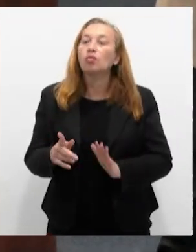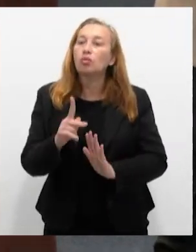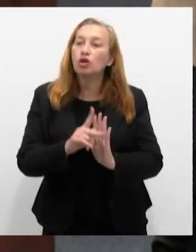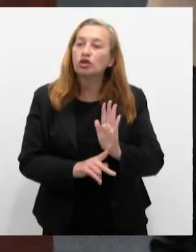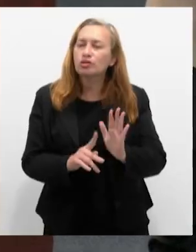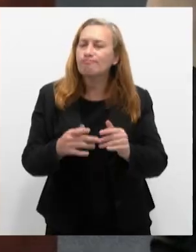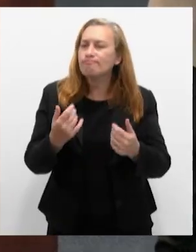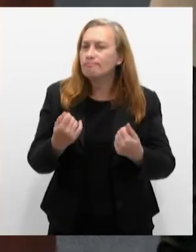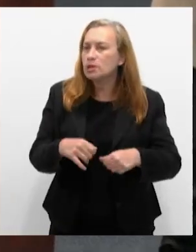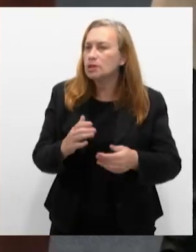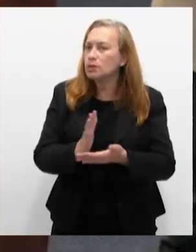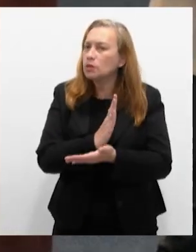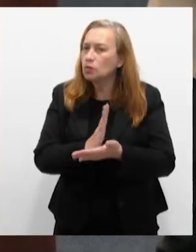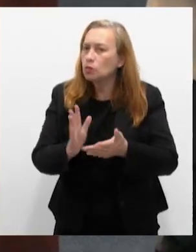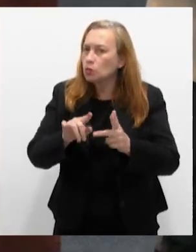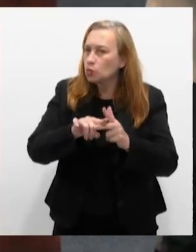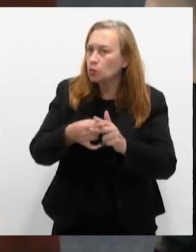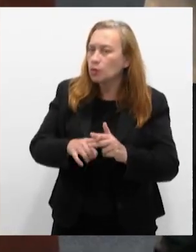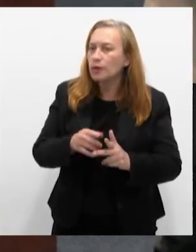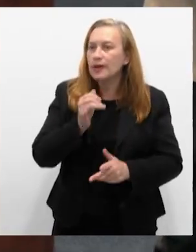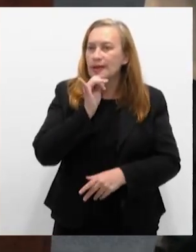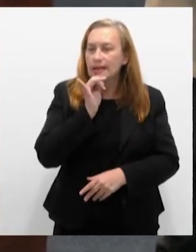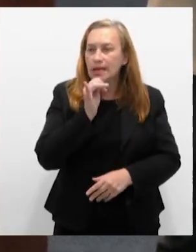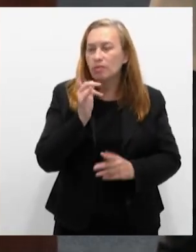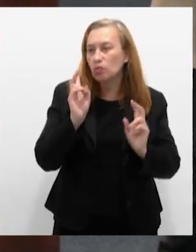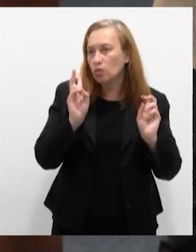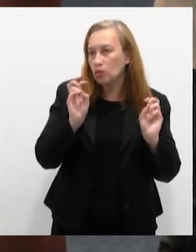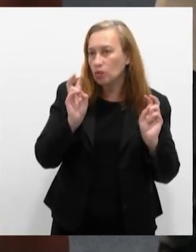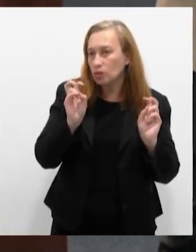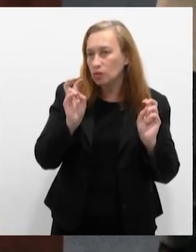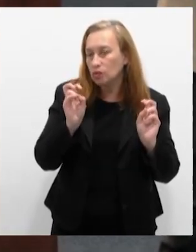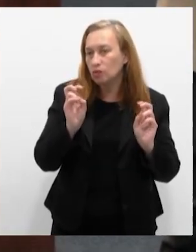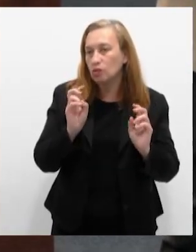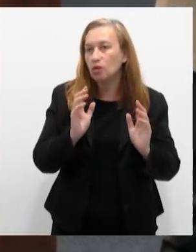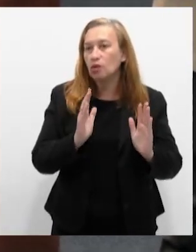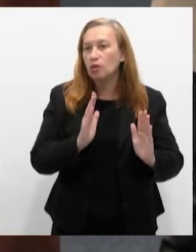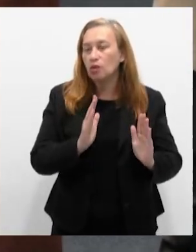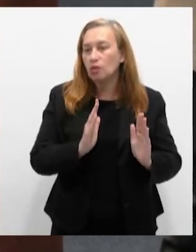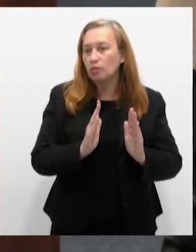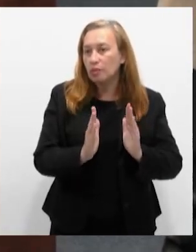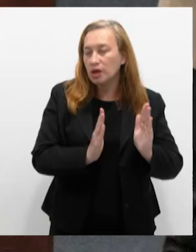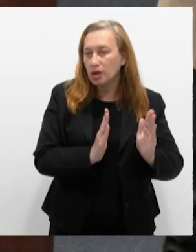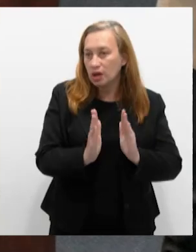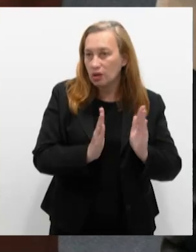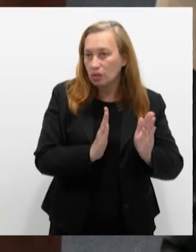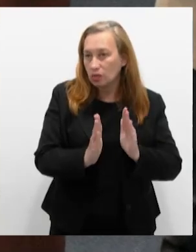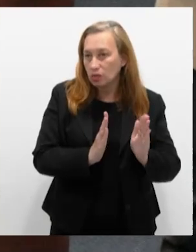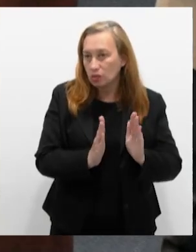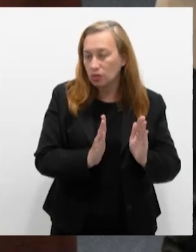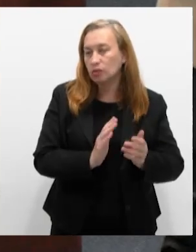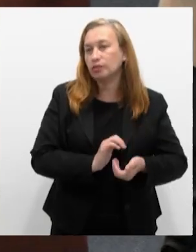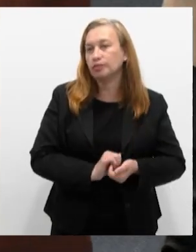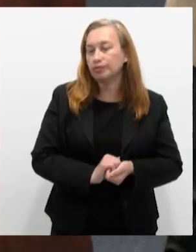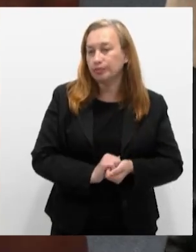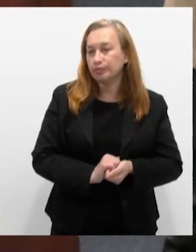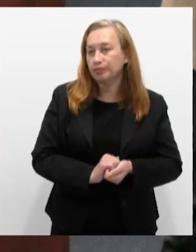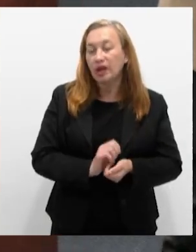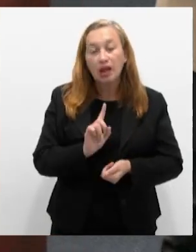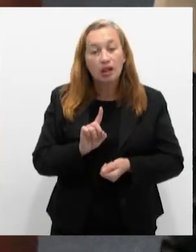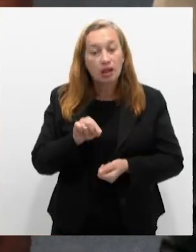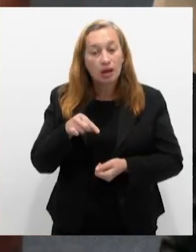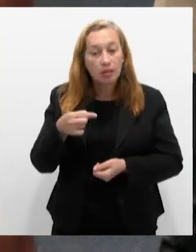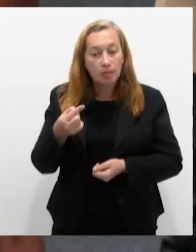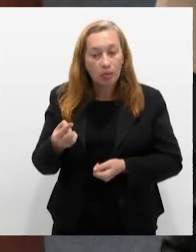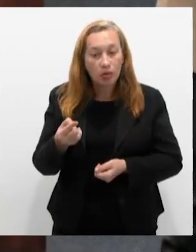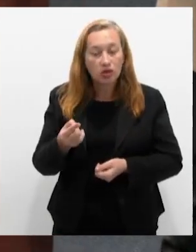alguns aperfeiçoamentos. Por exemplo, a questão de estipular um tempo de validade para isso. Após